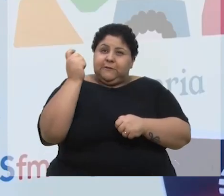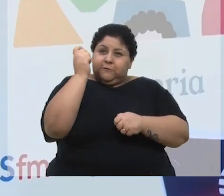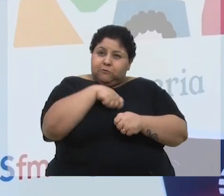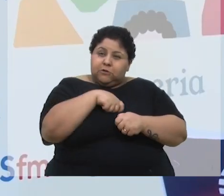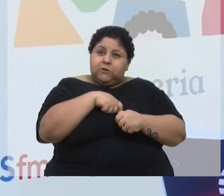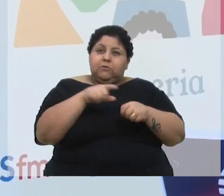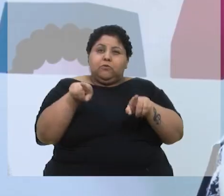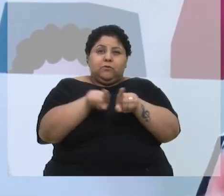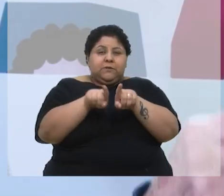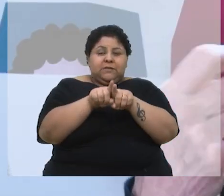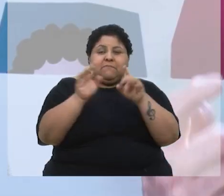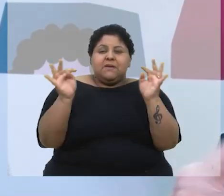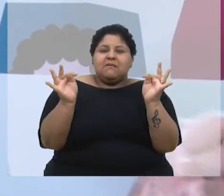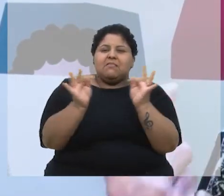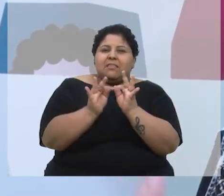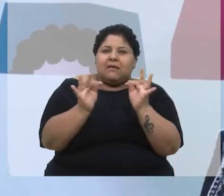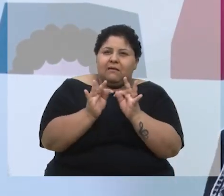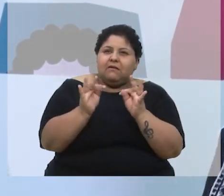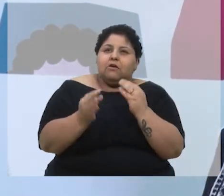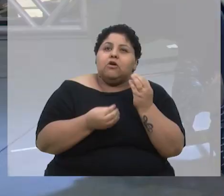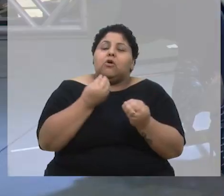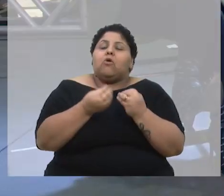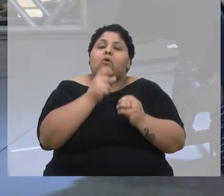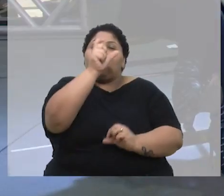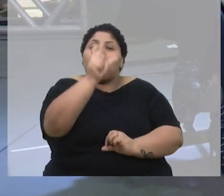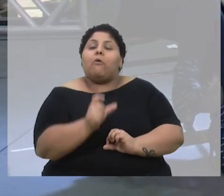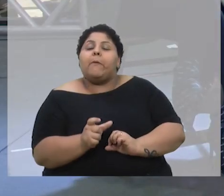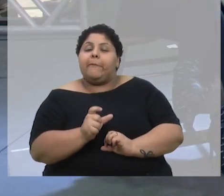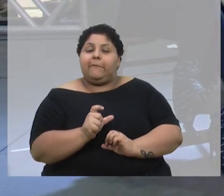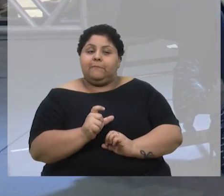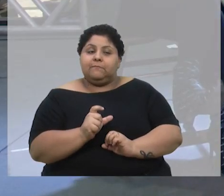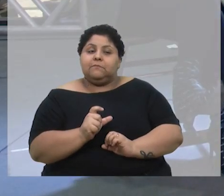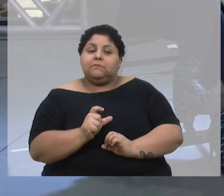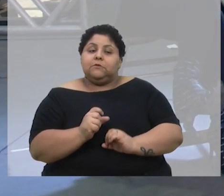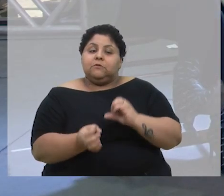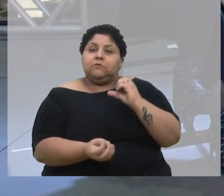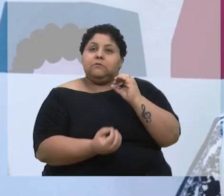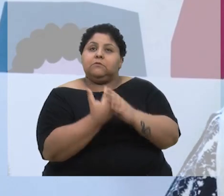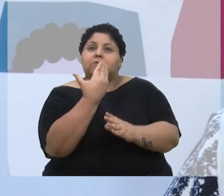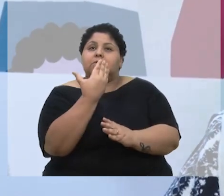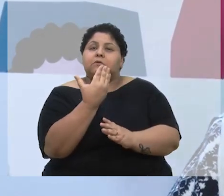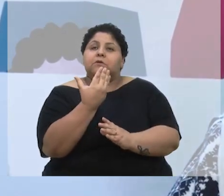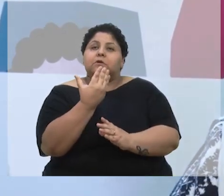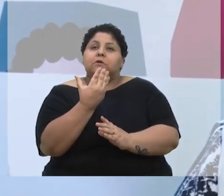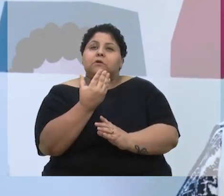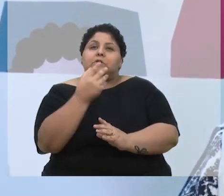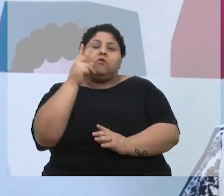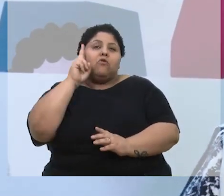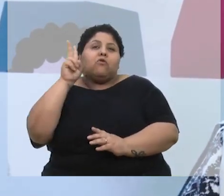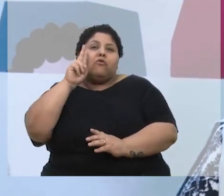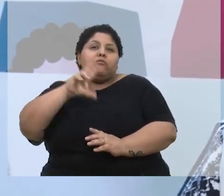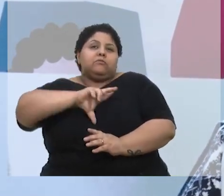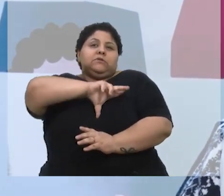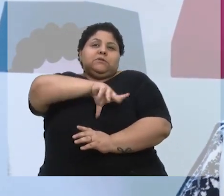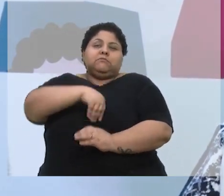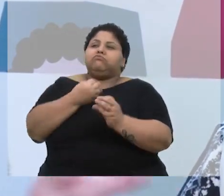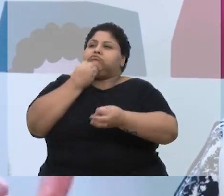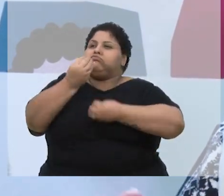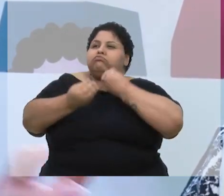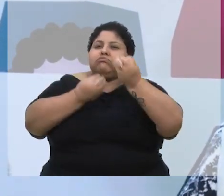são aqueles textos que não têm caráter literário. Não, na realidade não são literatura,